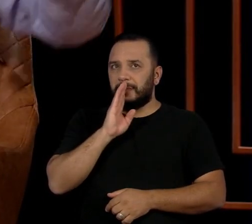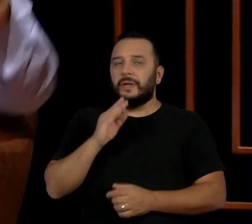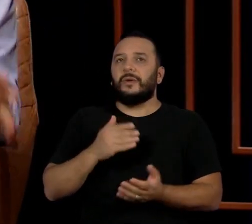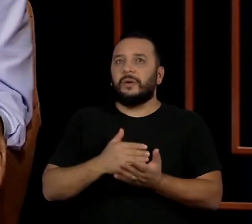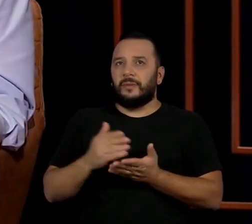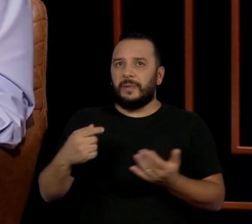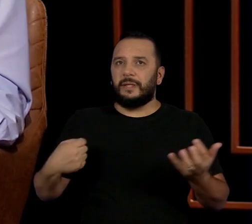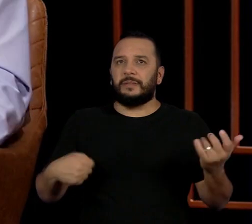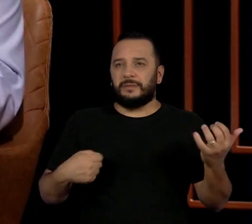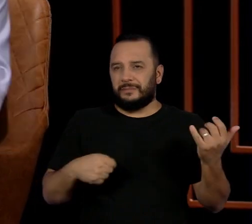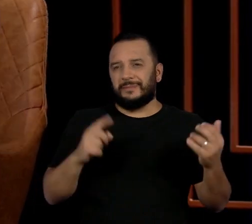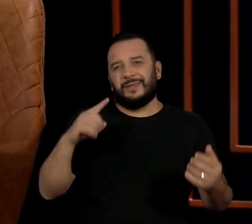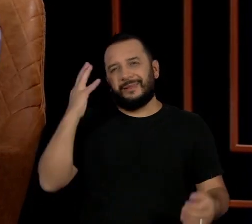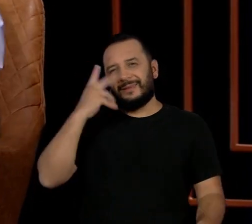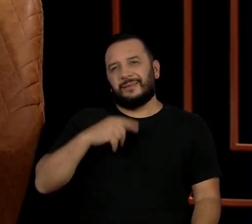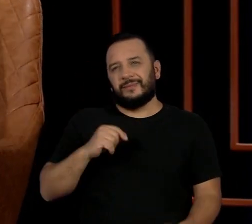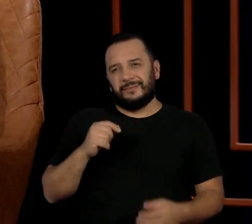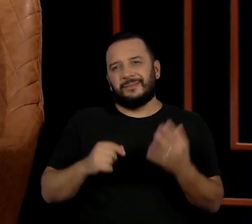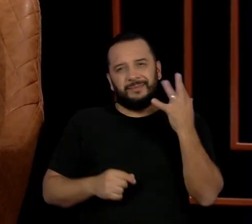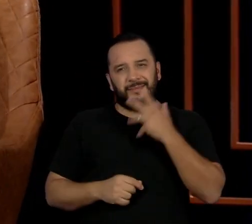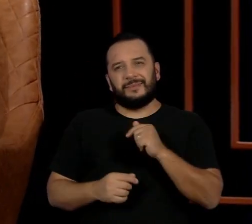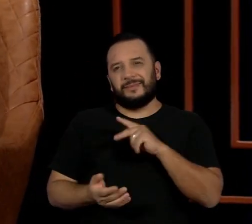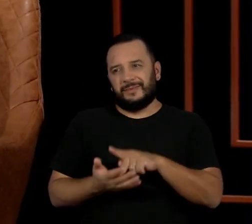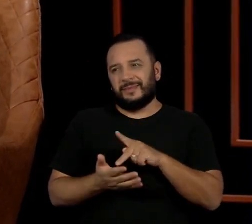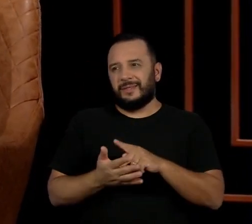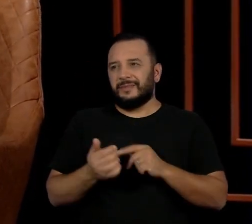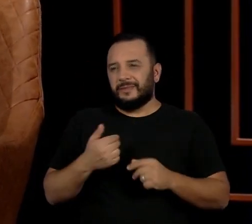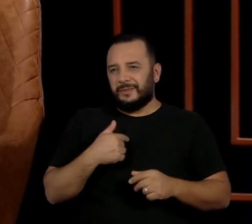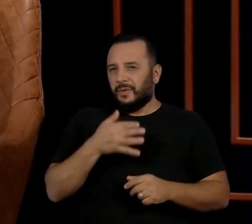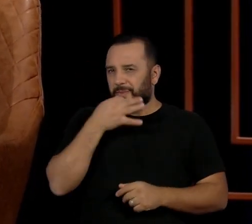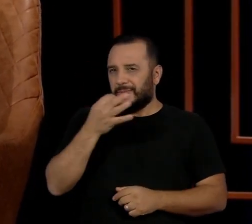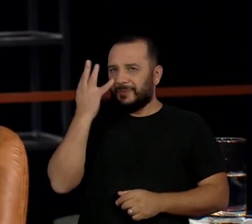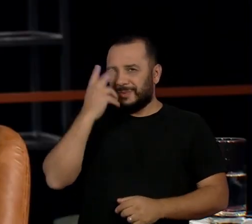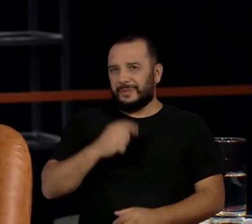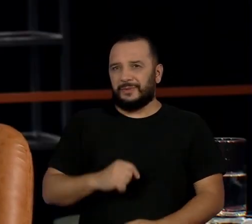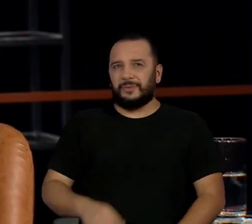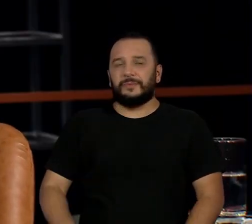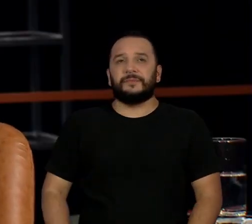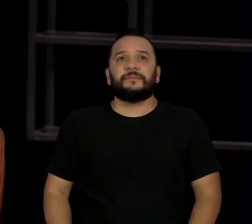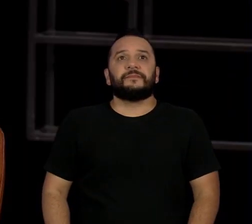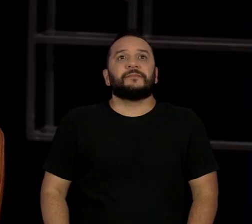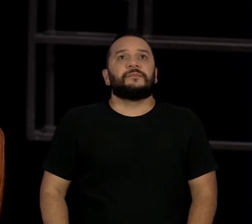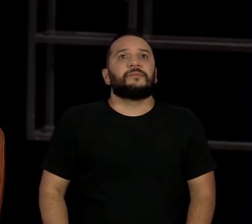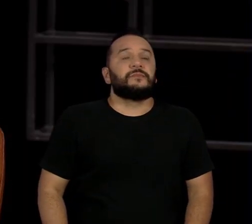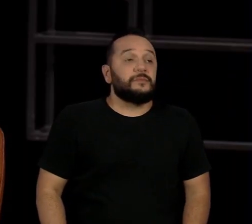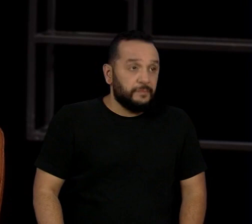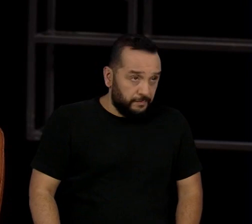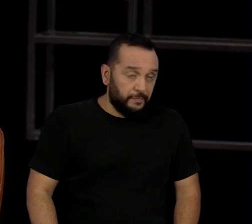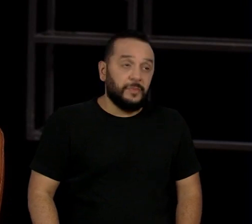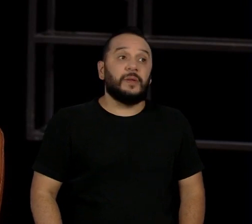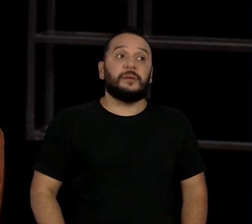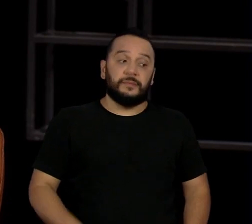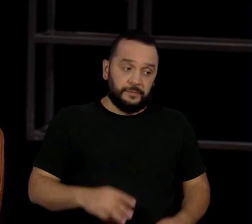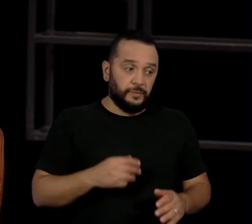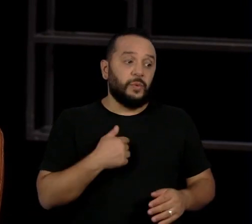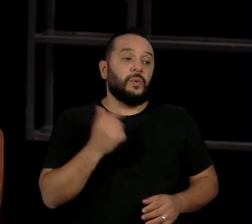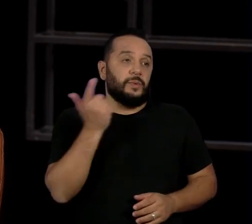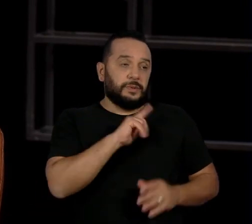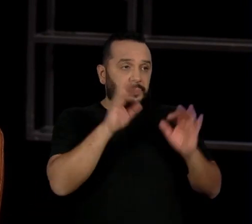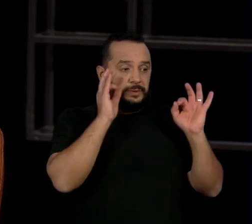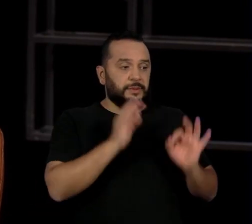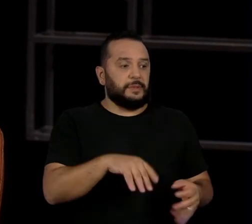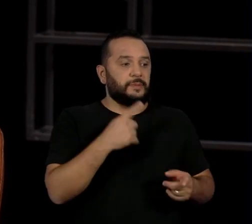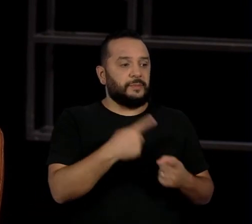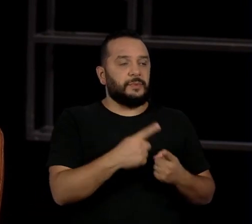tocar ali. É lindo, é lindo, é lindo. Modéstia à parte, eu acho bonito. Bacana. Bom, e parece que o método deu certo, né? Porque você recebeu